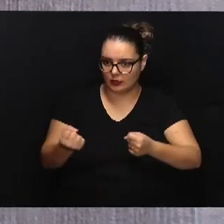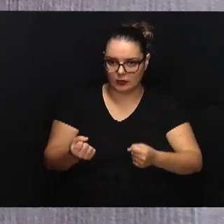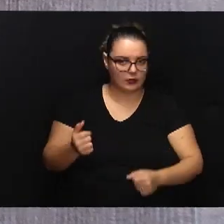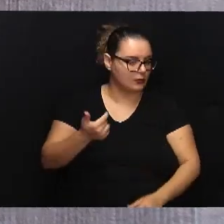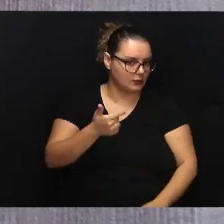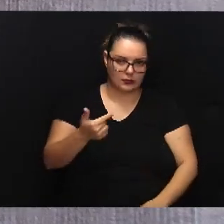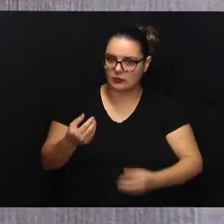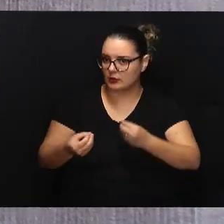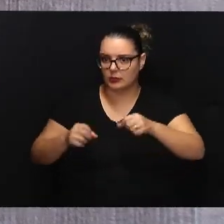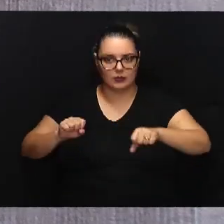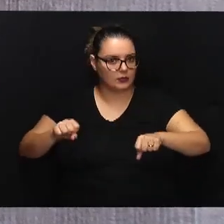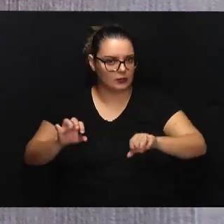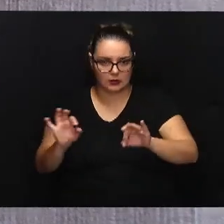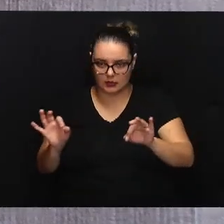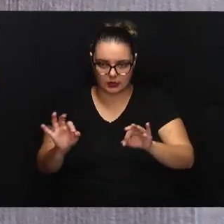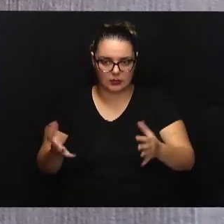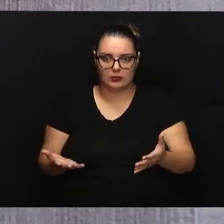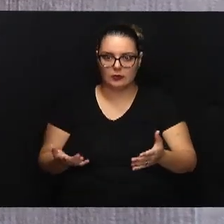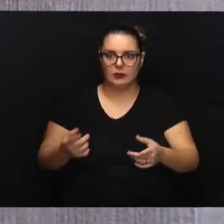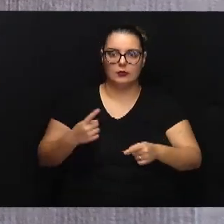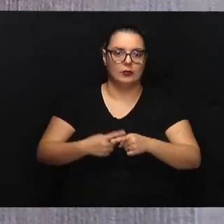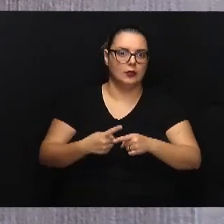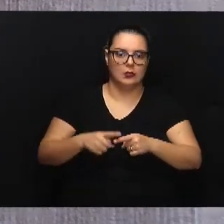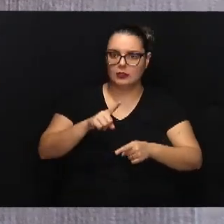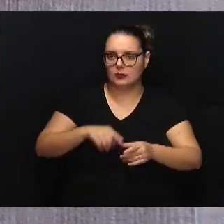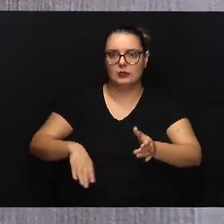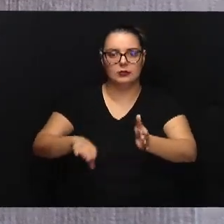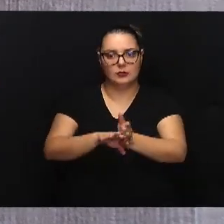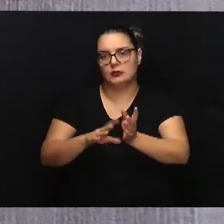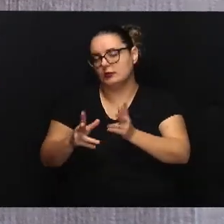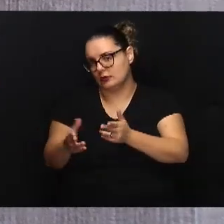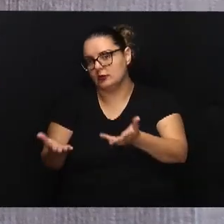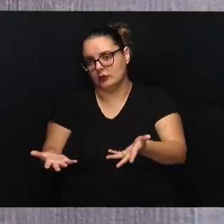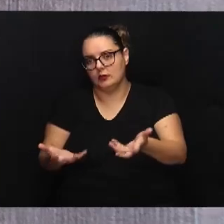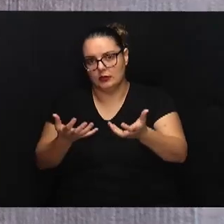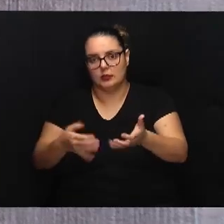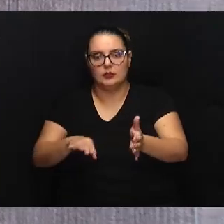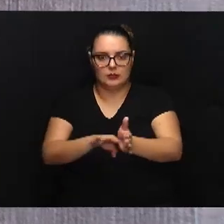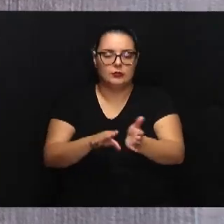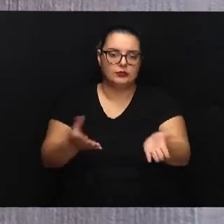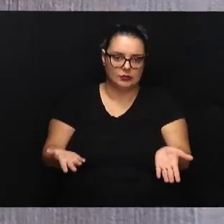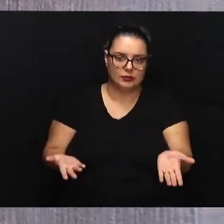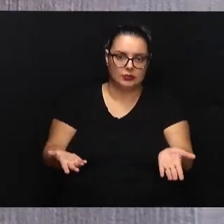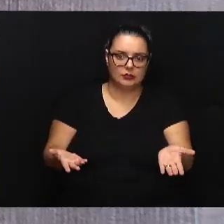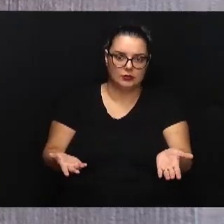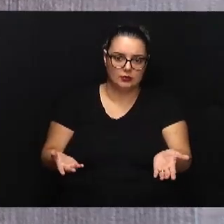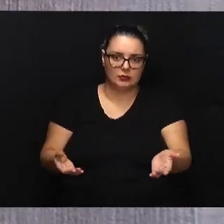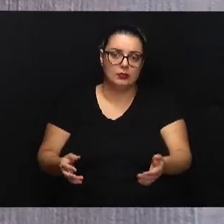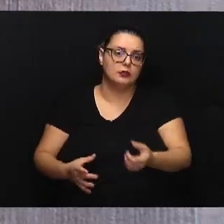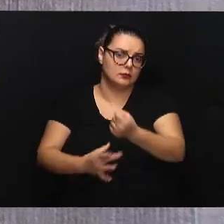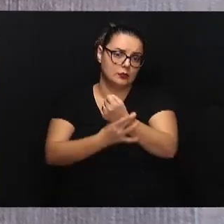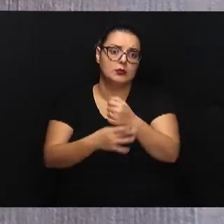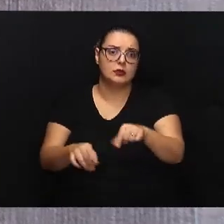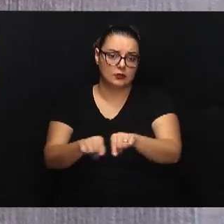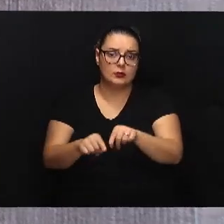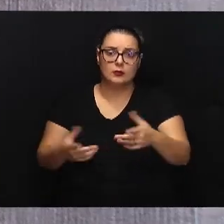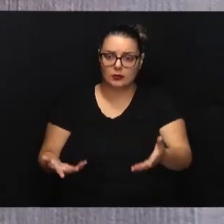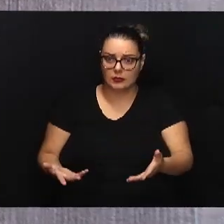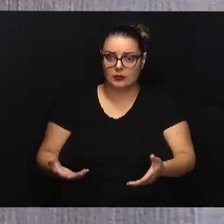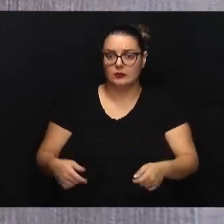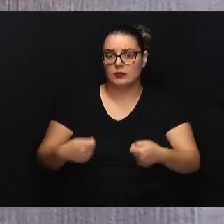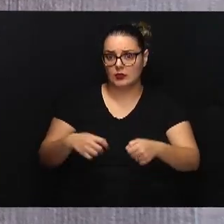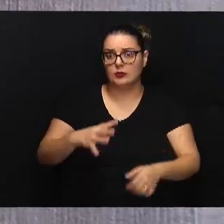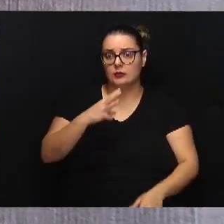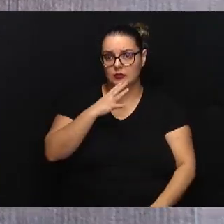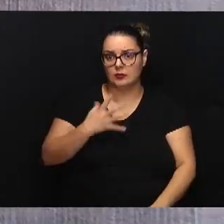moto, nada, porque senão a cesta não chega da forma como eu quero que ela chegue. E por questão de segurança mesmo, eu preciso conhecer, né? É um